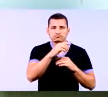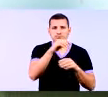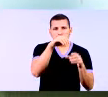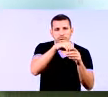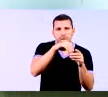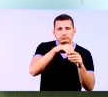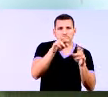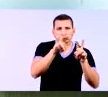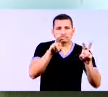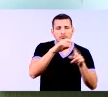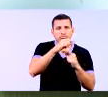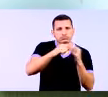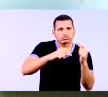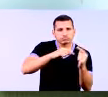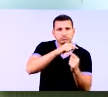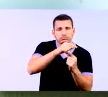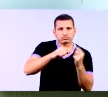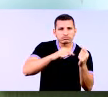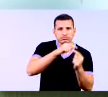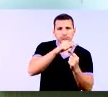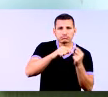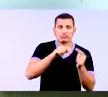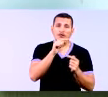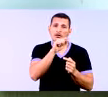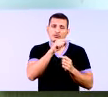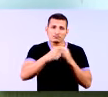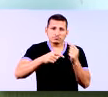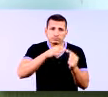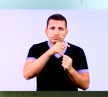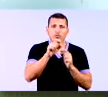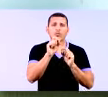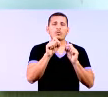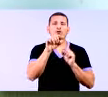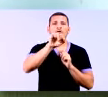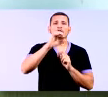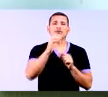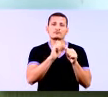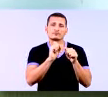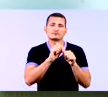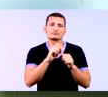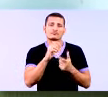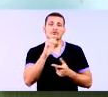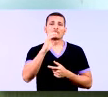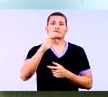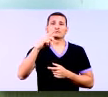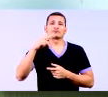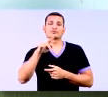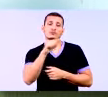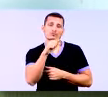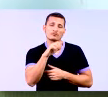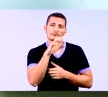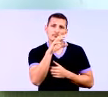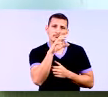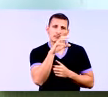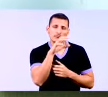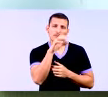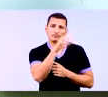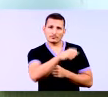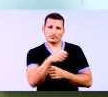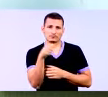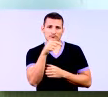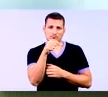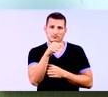que eu queria. Quando eu carreguei esse software, o que o sistema operacional foi lá e fez? O processador foi lá, pegou aquele software que estava no HD